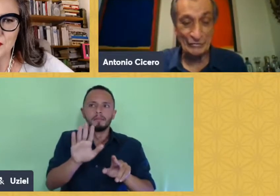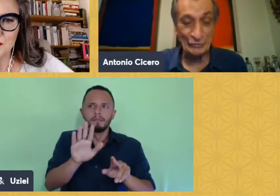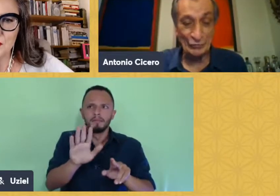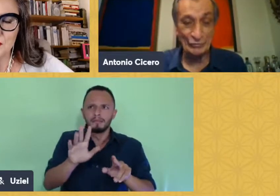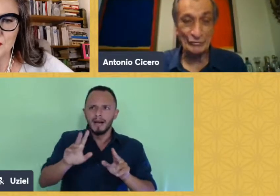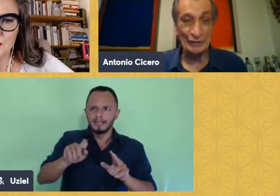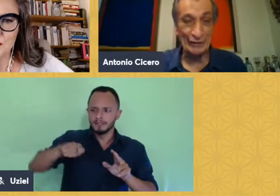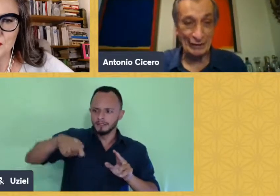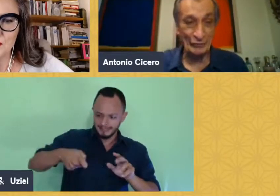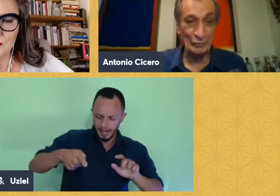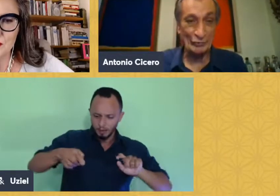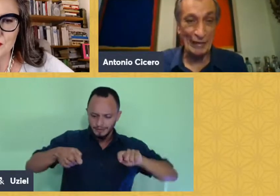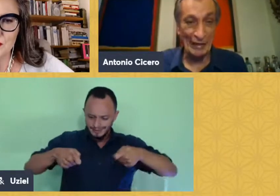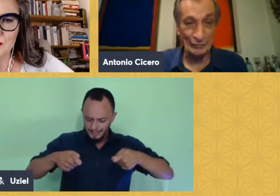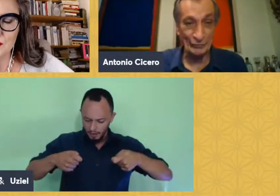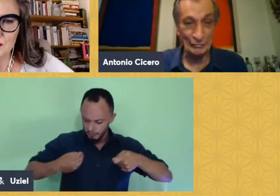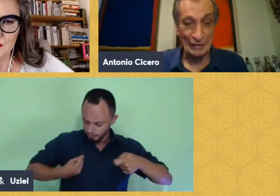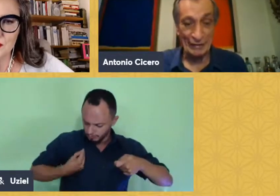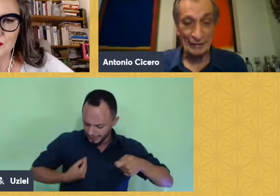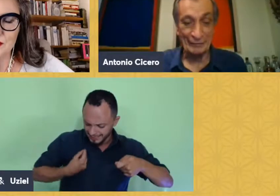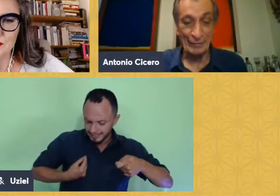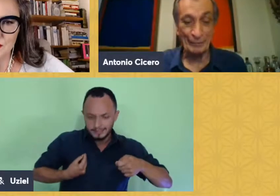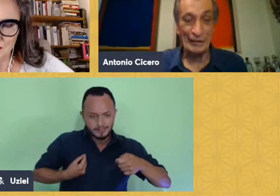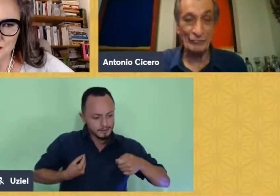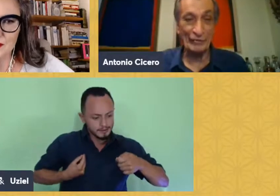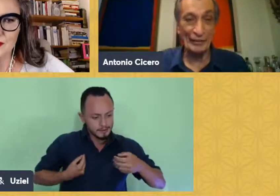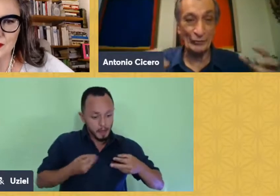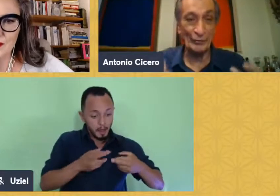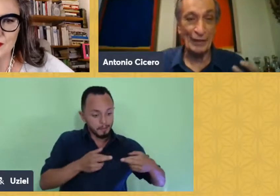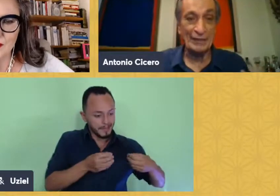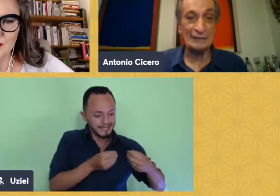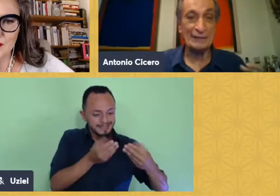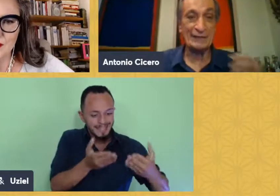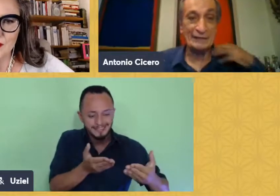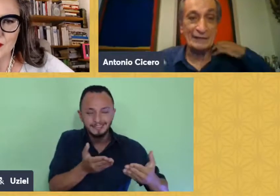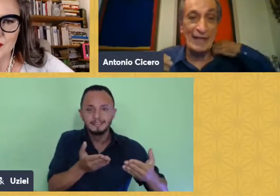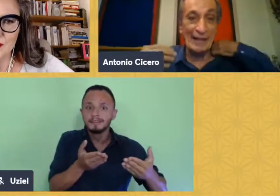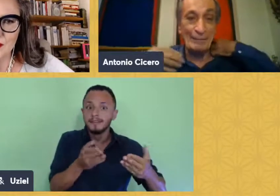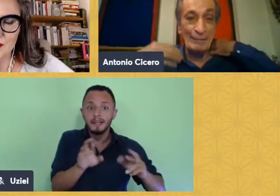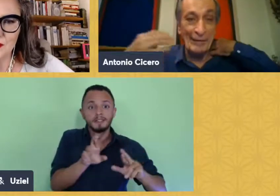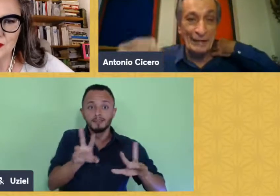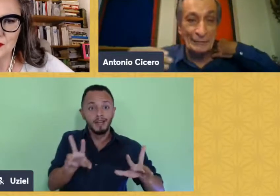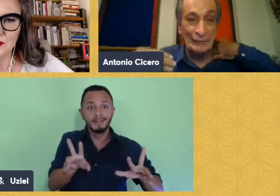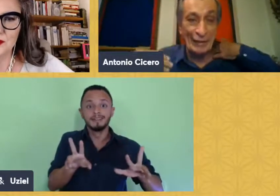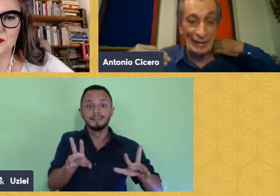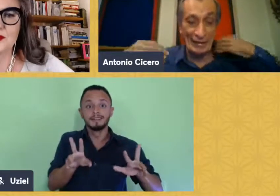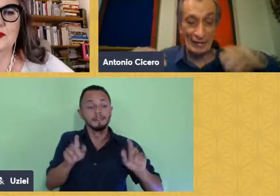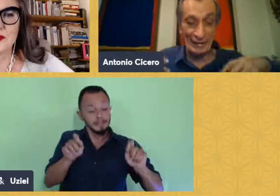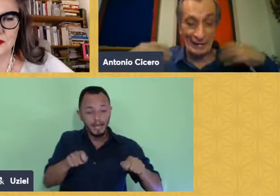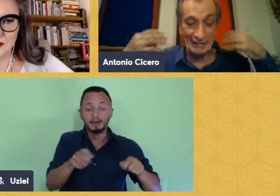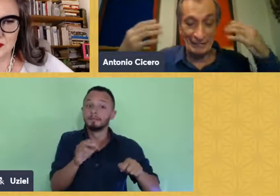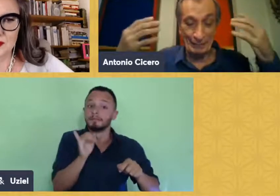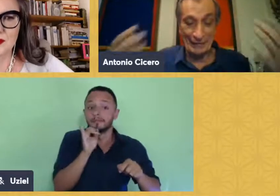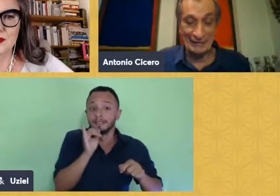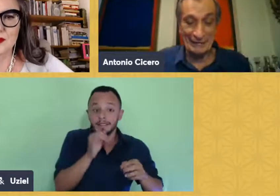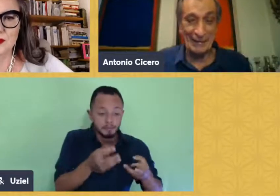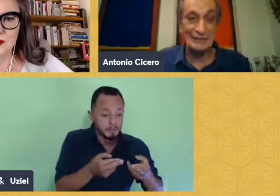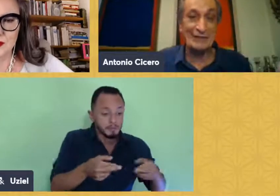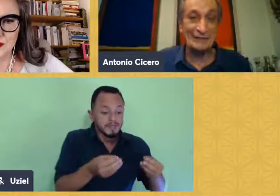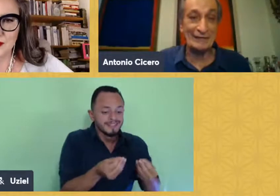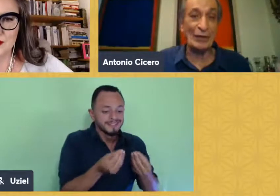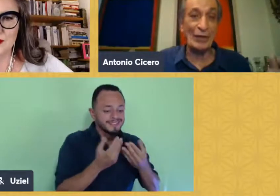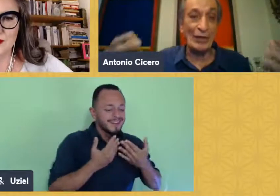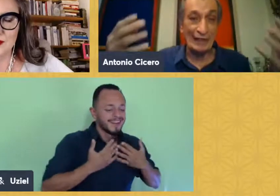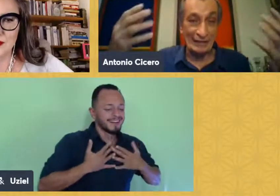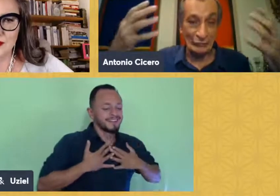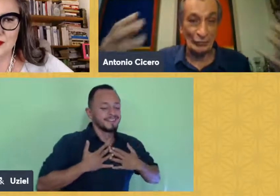esses sentidos conjugados, né? Porque ele fala de dar a mim mesmo este presente,